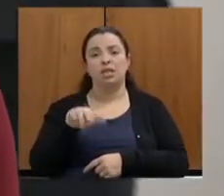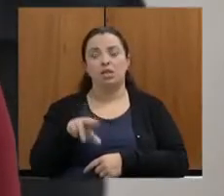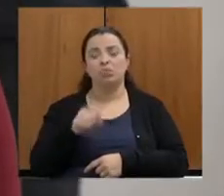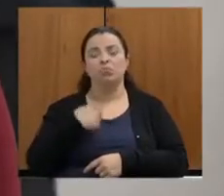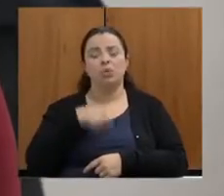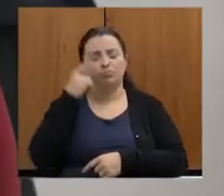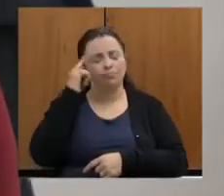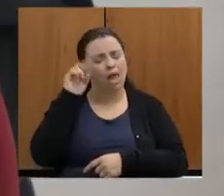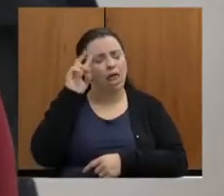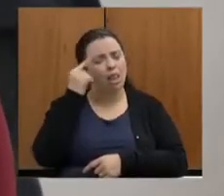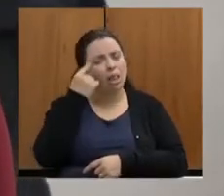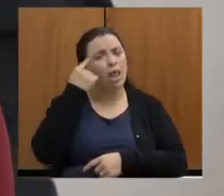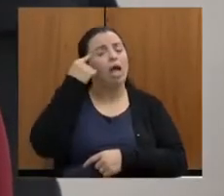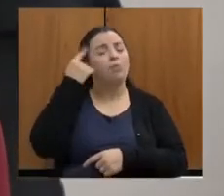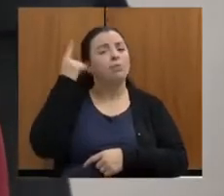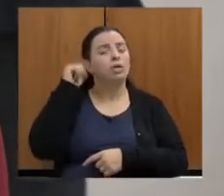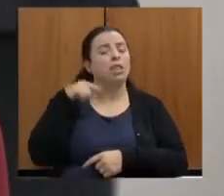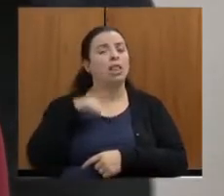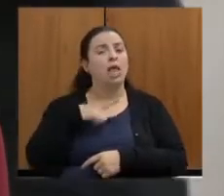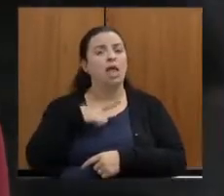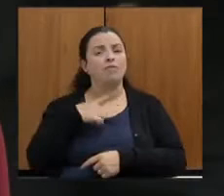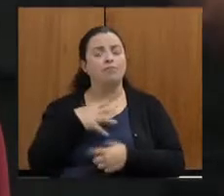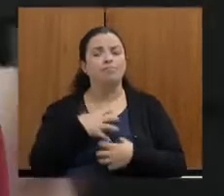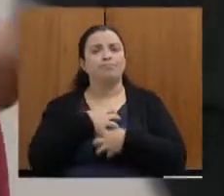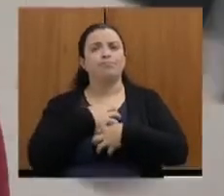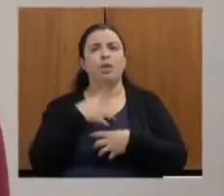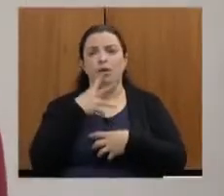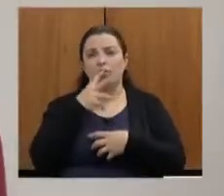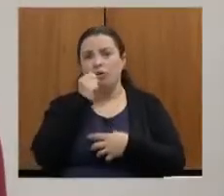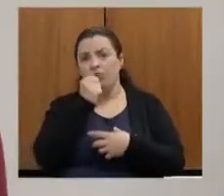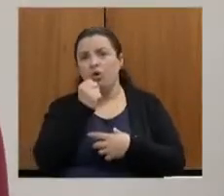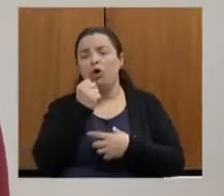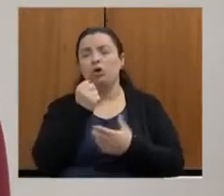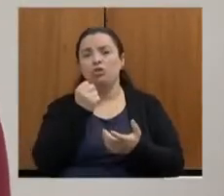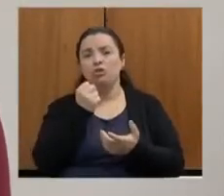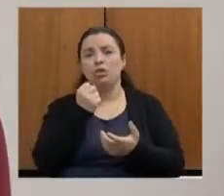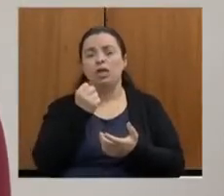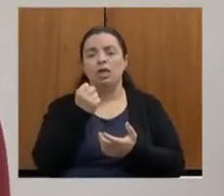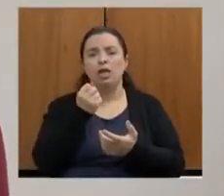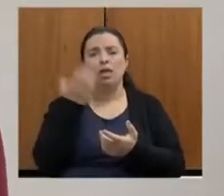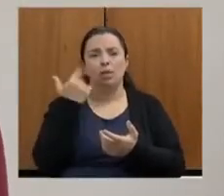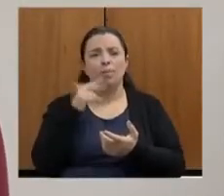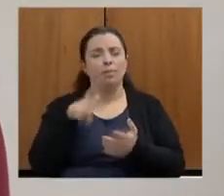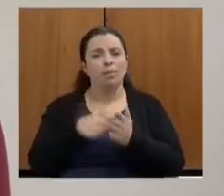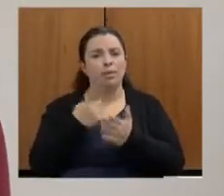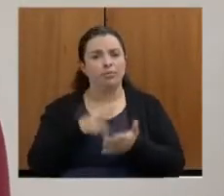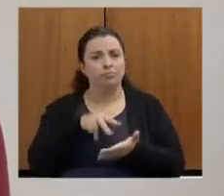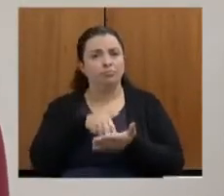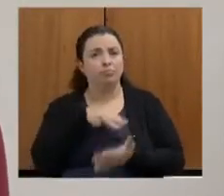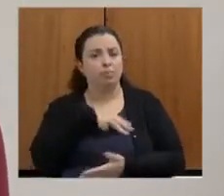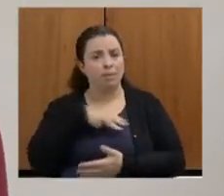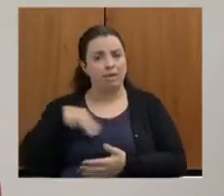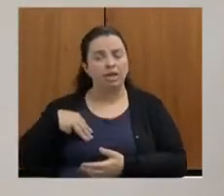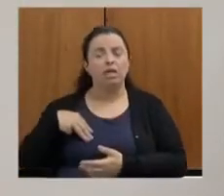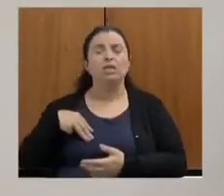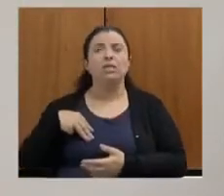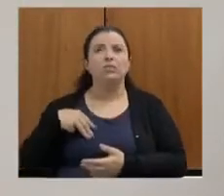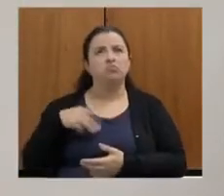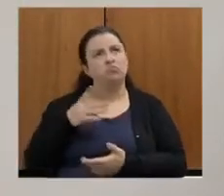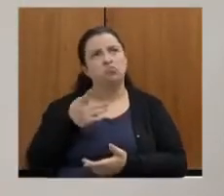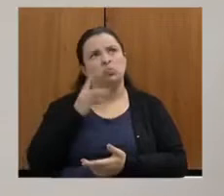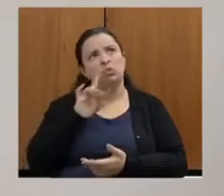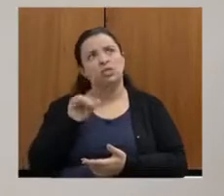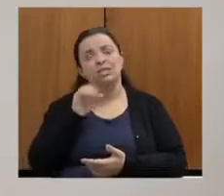questões mais marcantes quando dá o dia que eu estive pela primeira vez em Mariana que foi no sábado